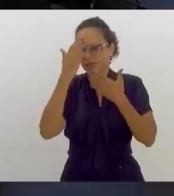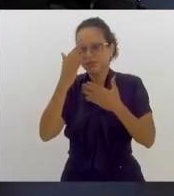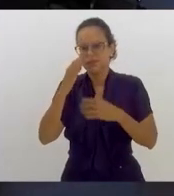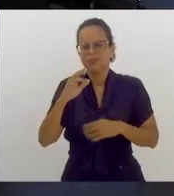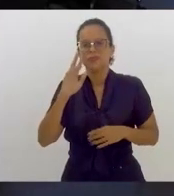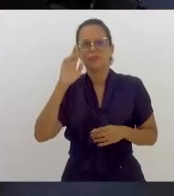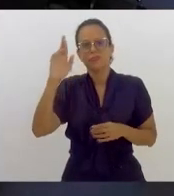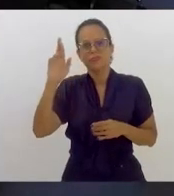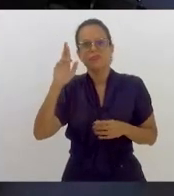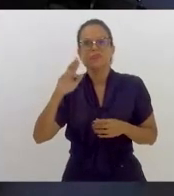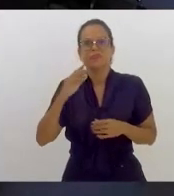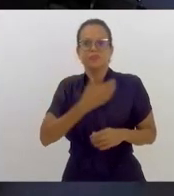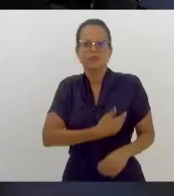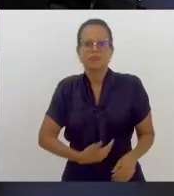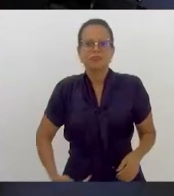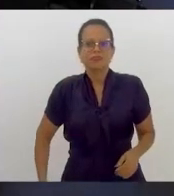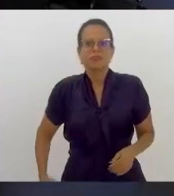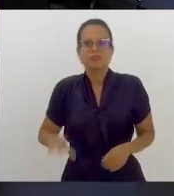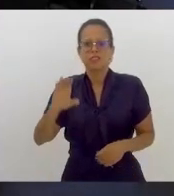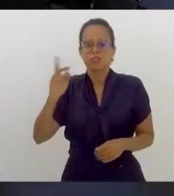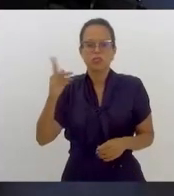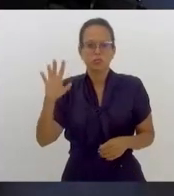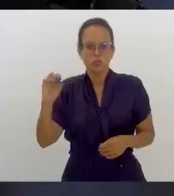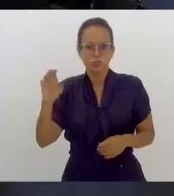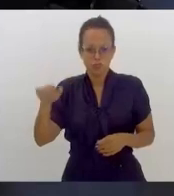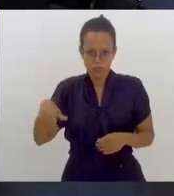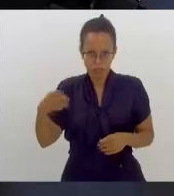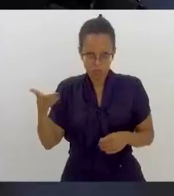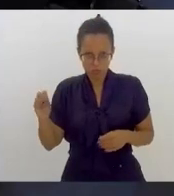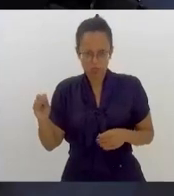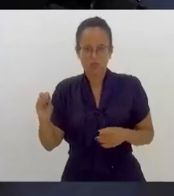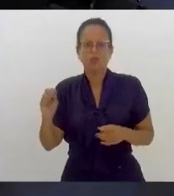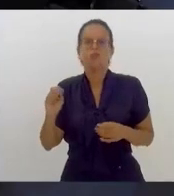governo, deputado Chico Machado,